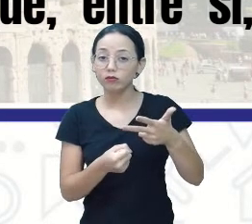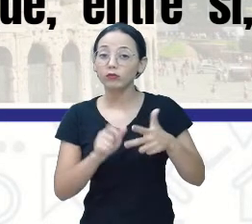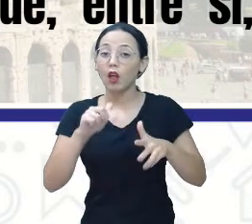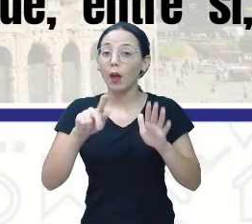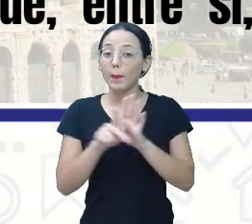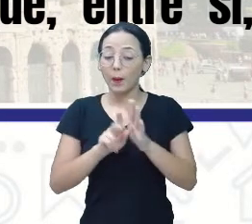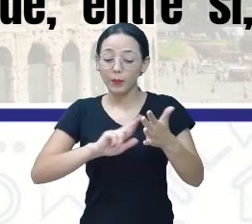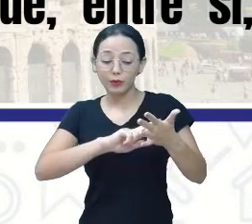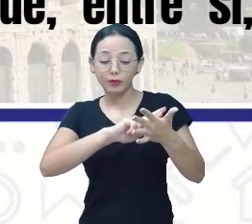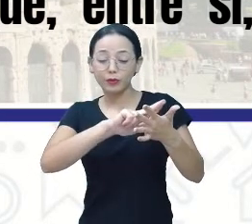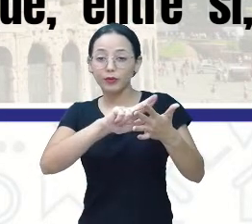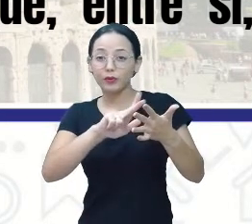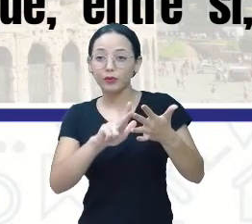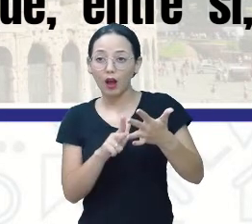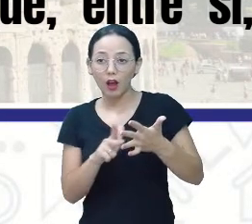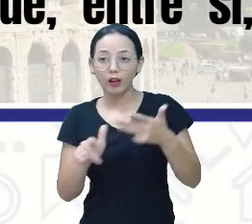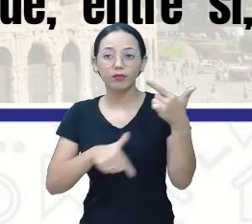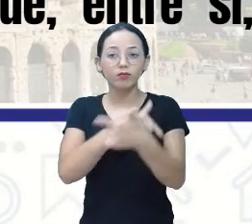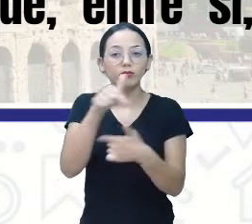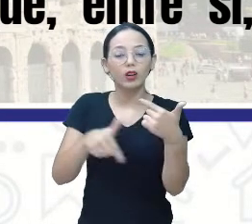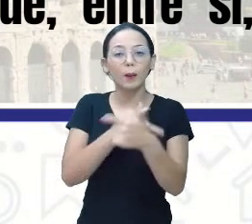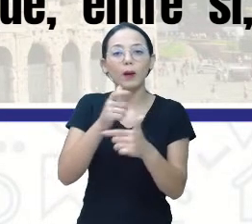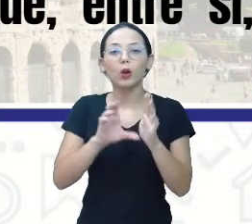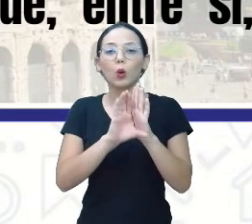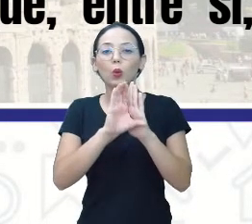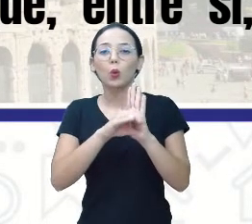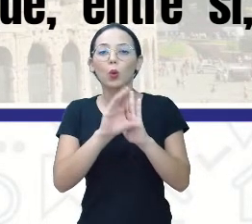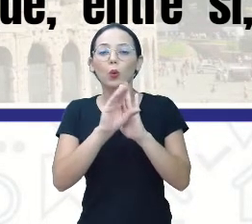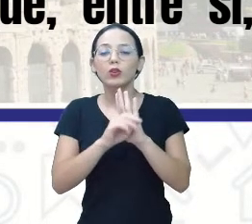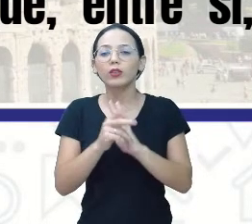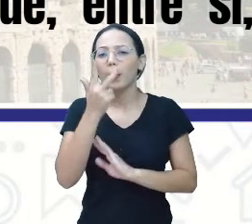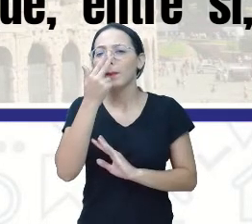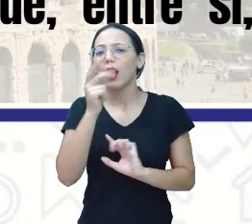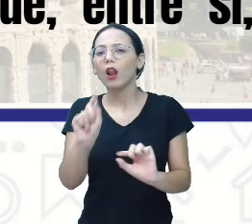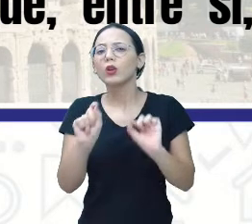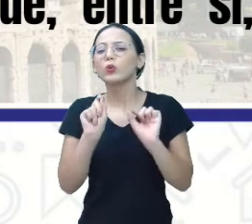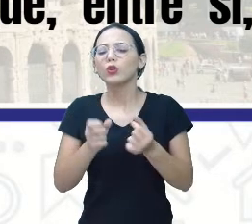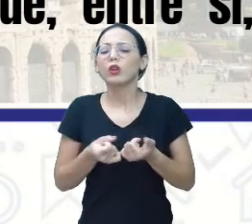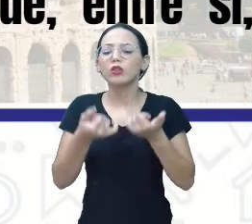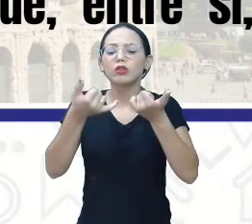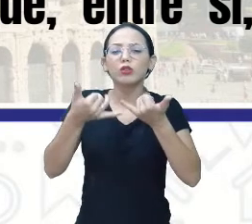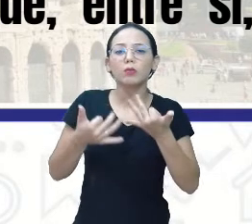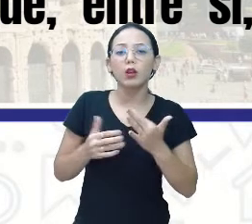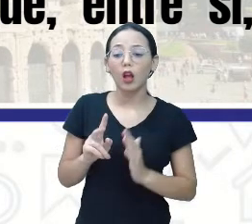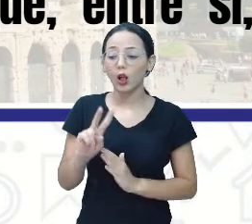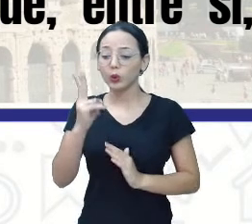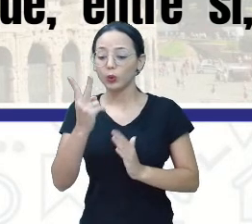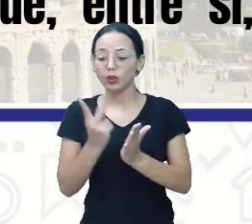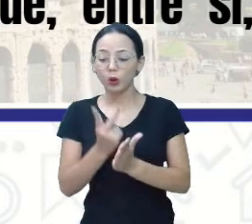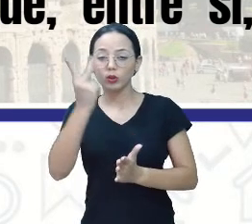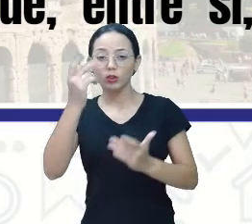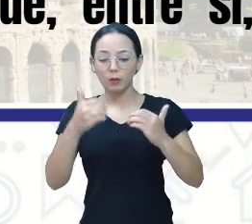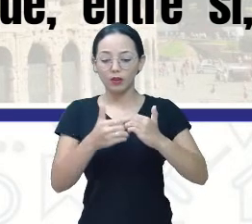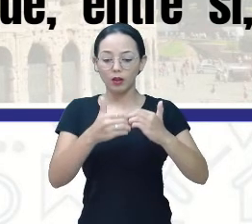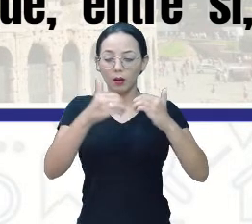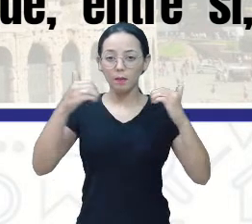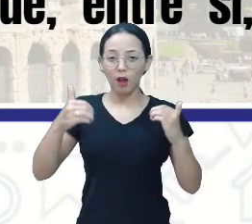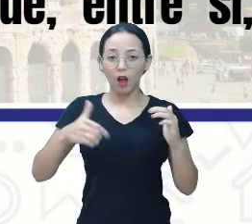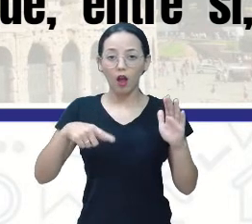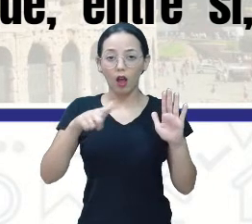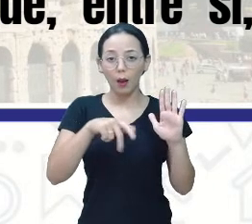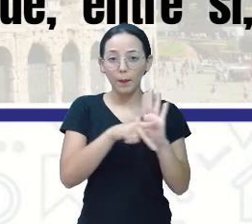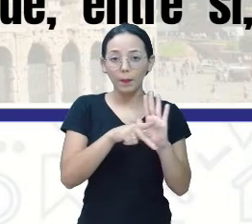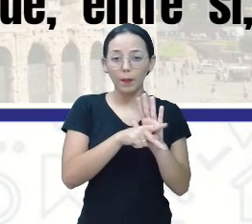Esta diversidade no emprego do conceito parece indiciar um de dois fenômenos. Ou as referidas